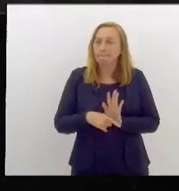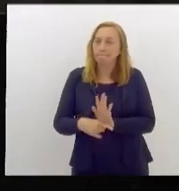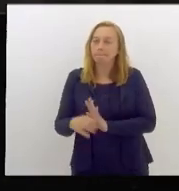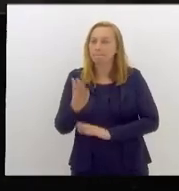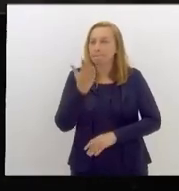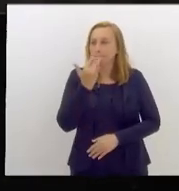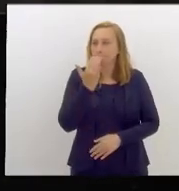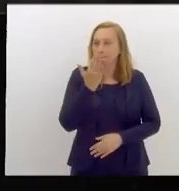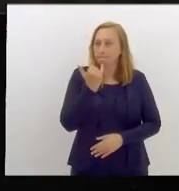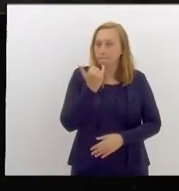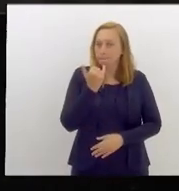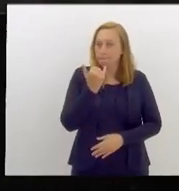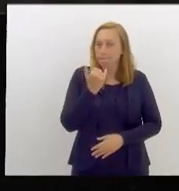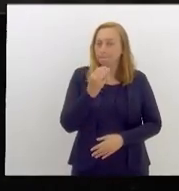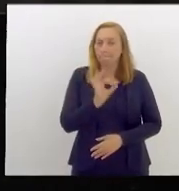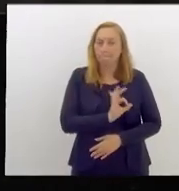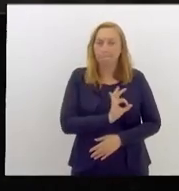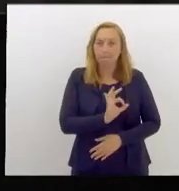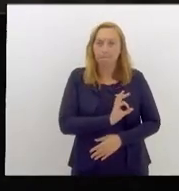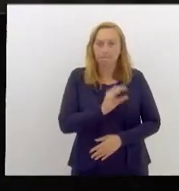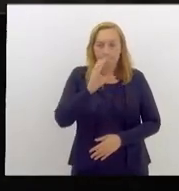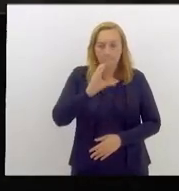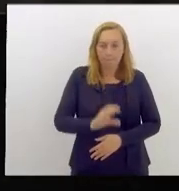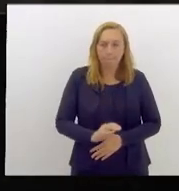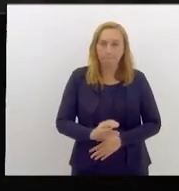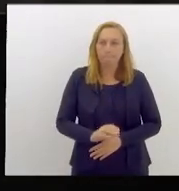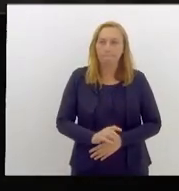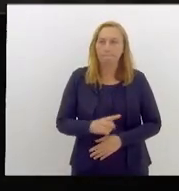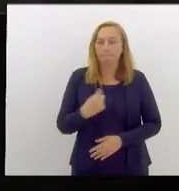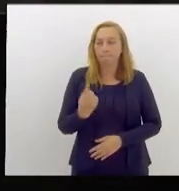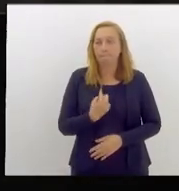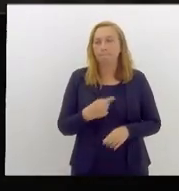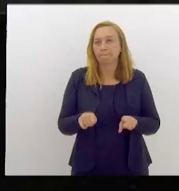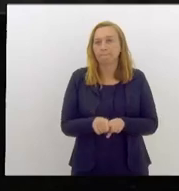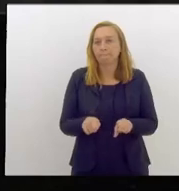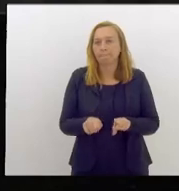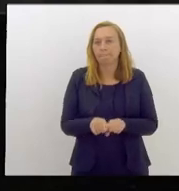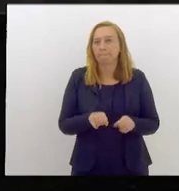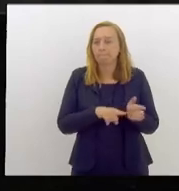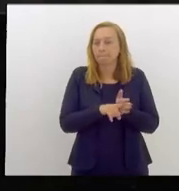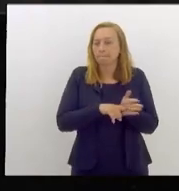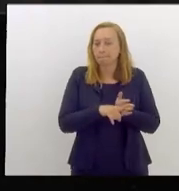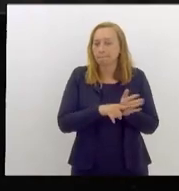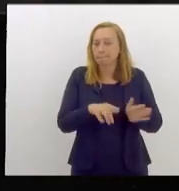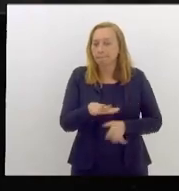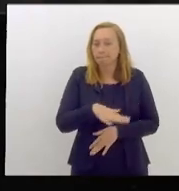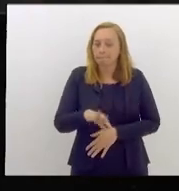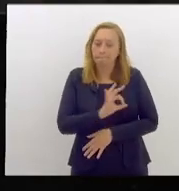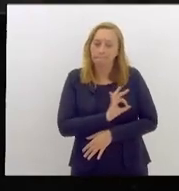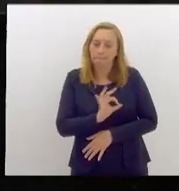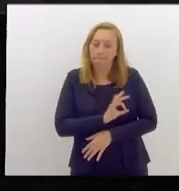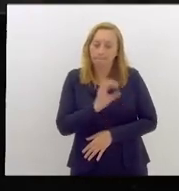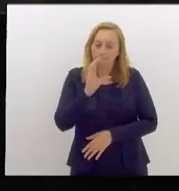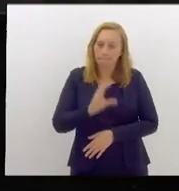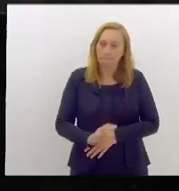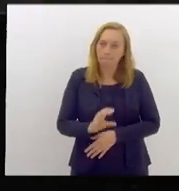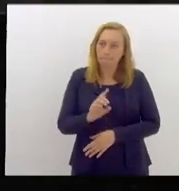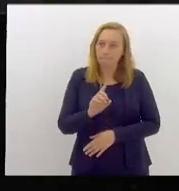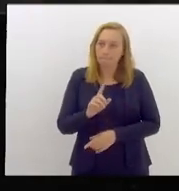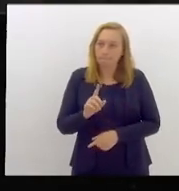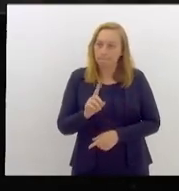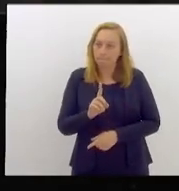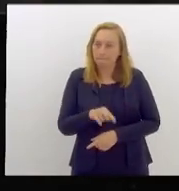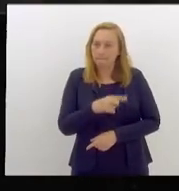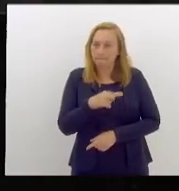alimentação do policial civil e que a gente também tem a verificado na área da Polícia Civil um corte